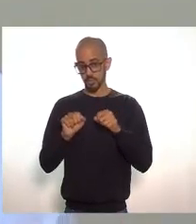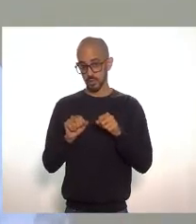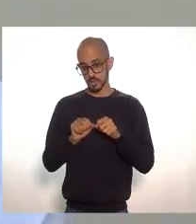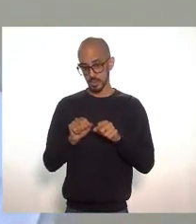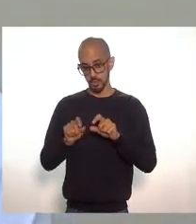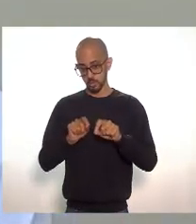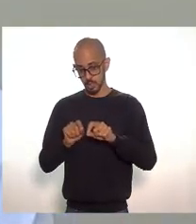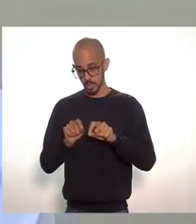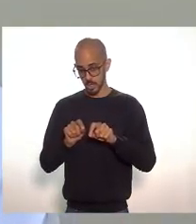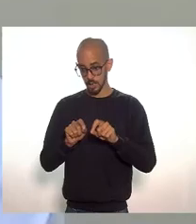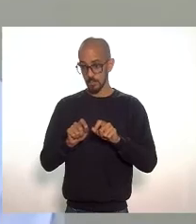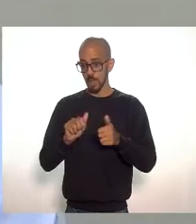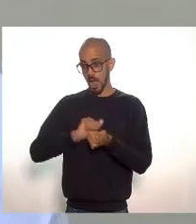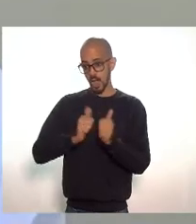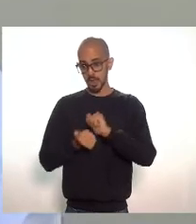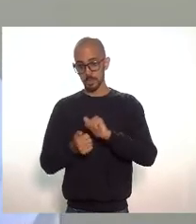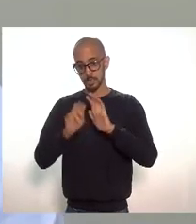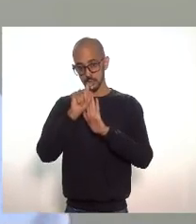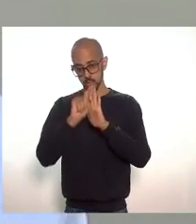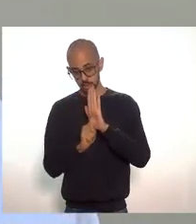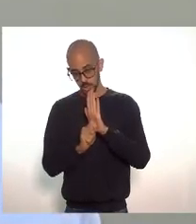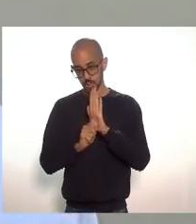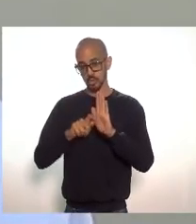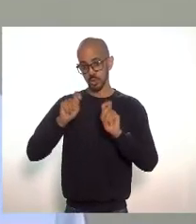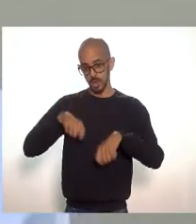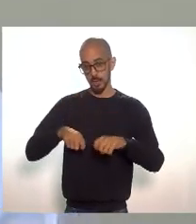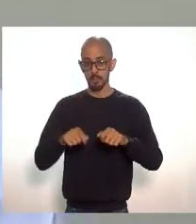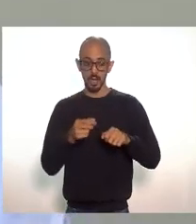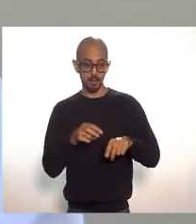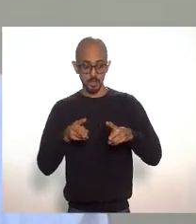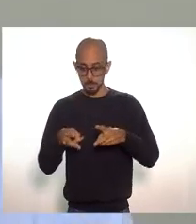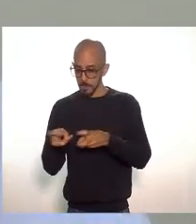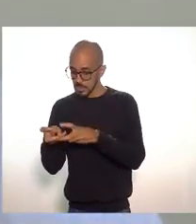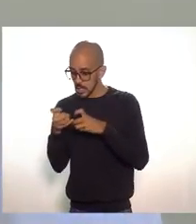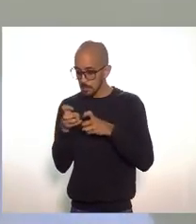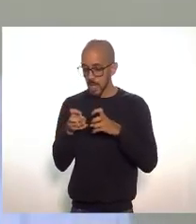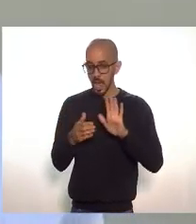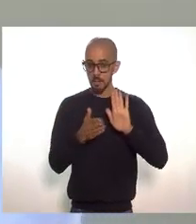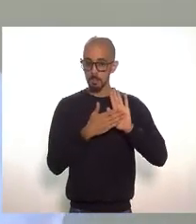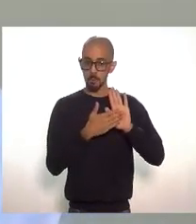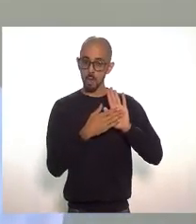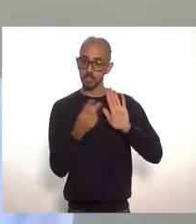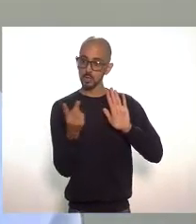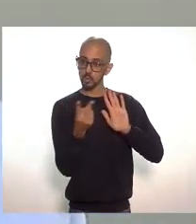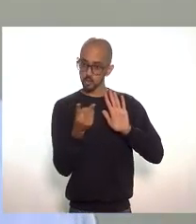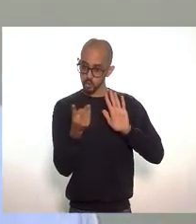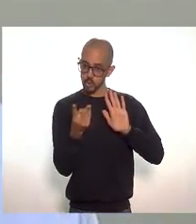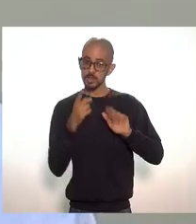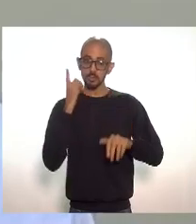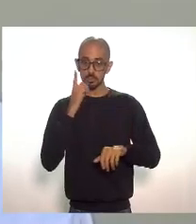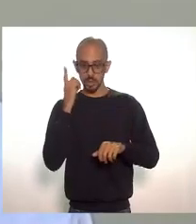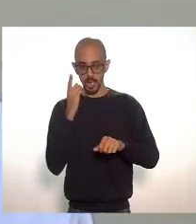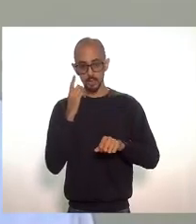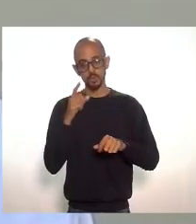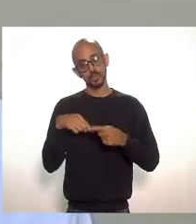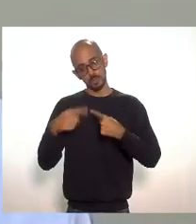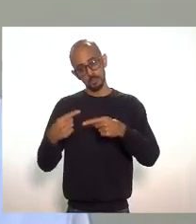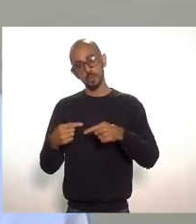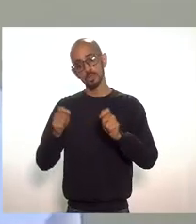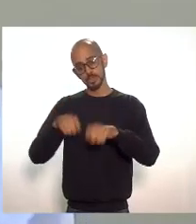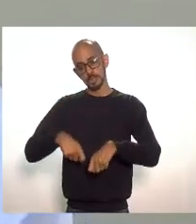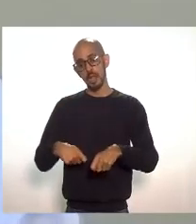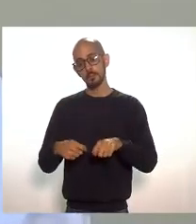uma melhoria no texto, acomodando tanto a proposta do deputado Dionísio Lins como o deputado Léo Vieira, e ambos poderão apresentar um